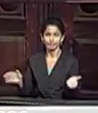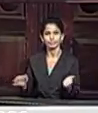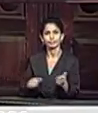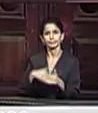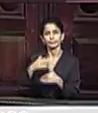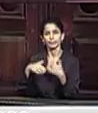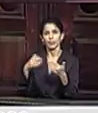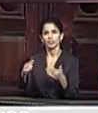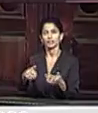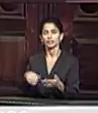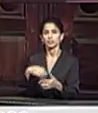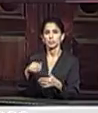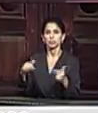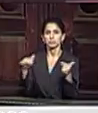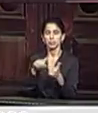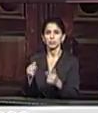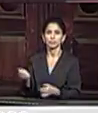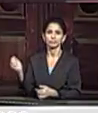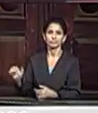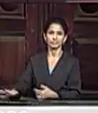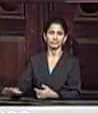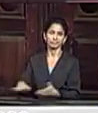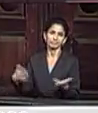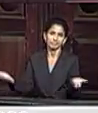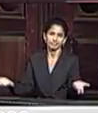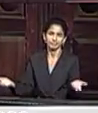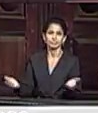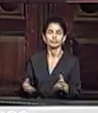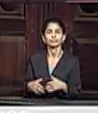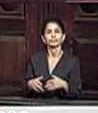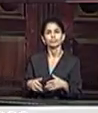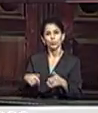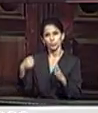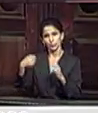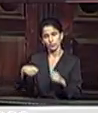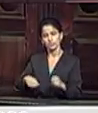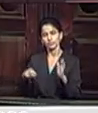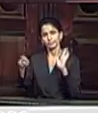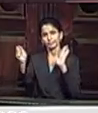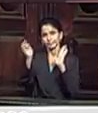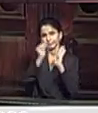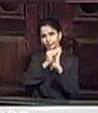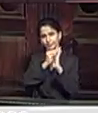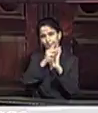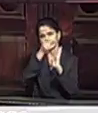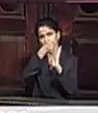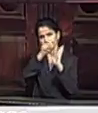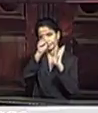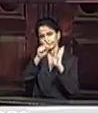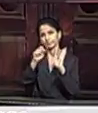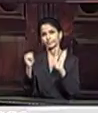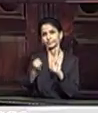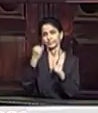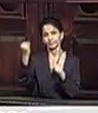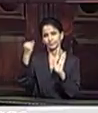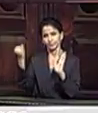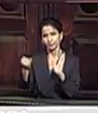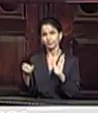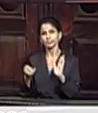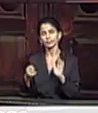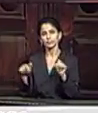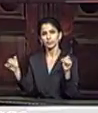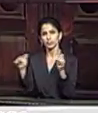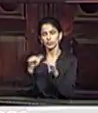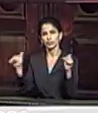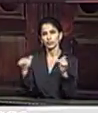para absolutamente nada. Então, eu fiz questão de fazer esse registro para recuperar a importância do trabalho